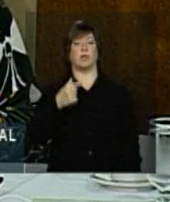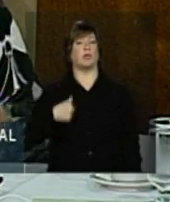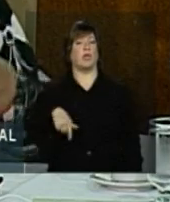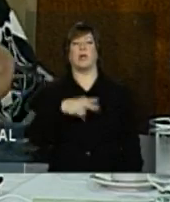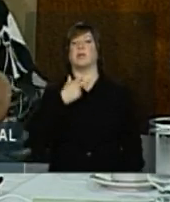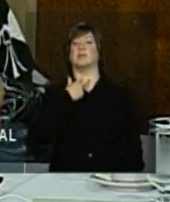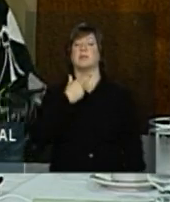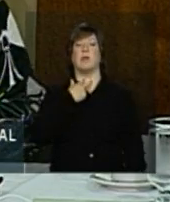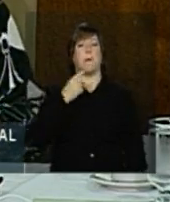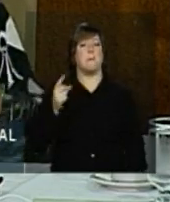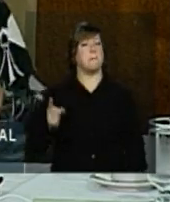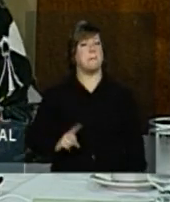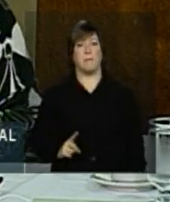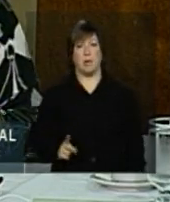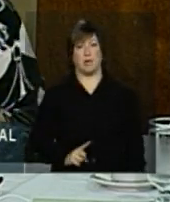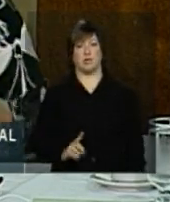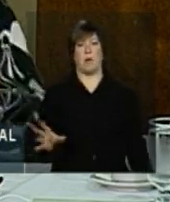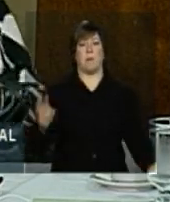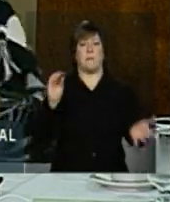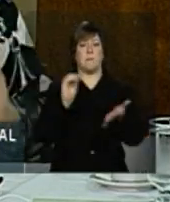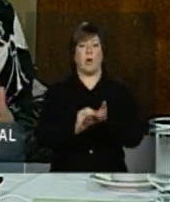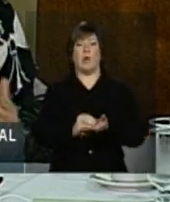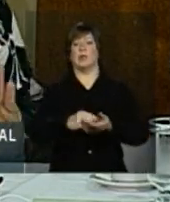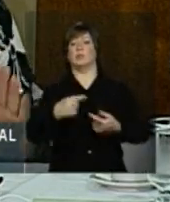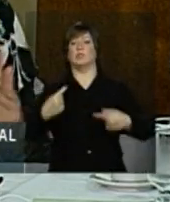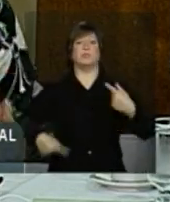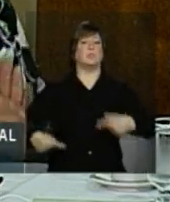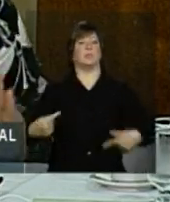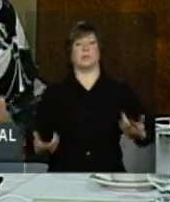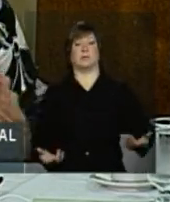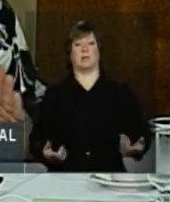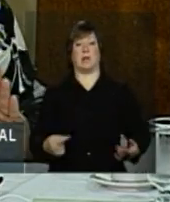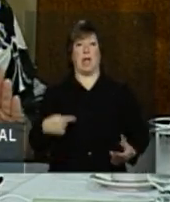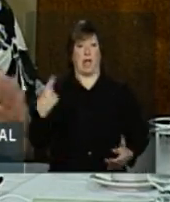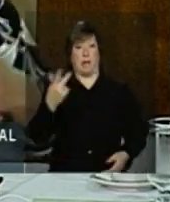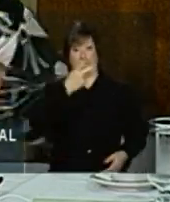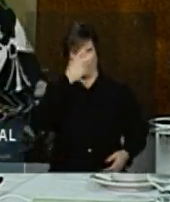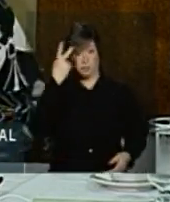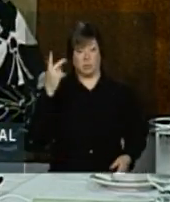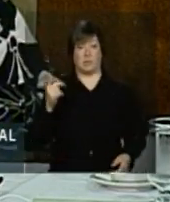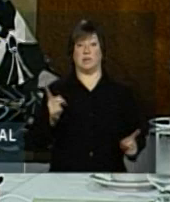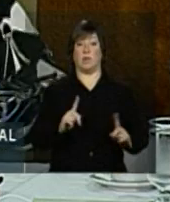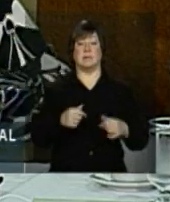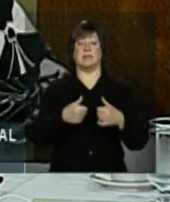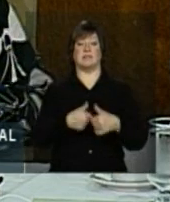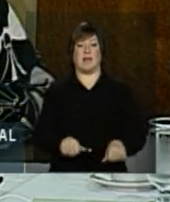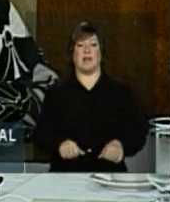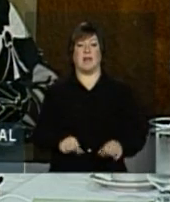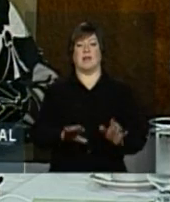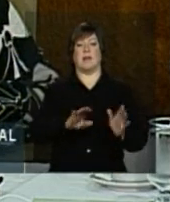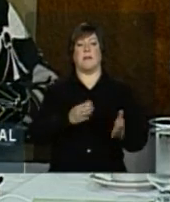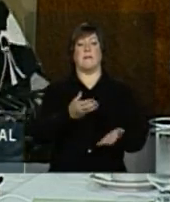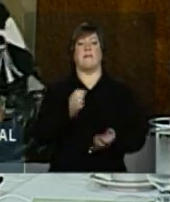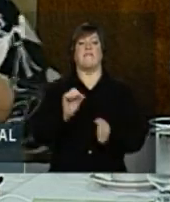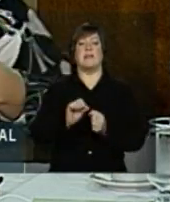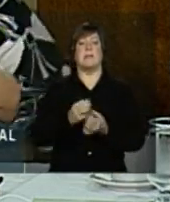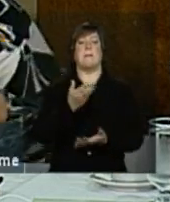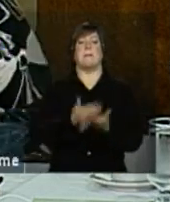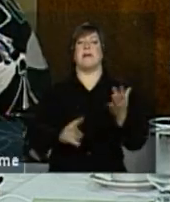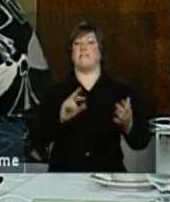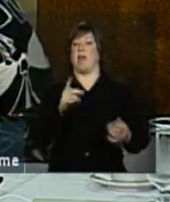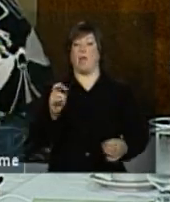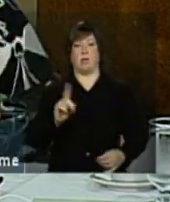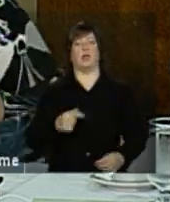insistindo não pode colocar em discussão nós ninguém tá desvalorizando a construção do sistema de placa ao contrário nós estamos valorizando aliás